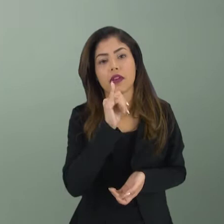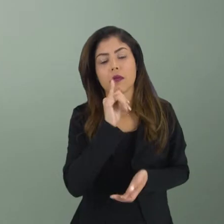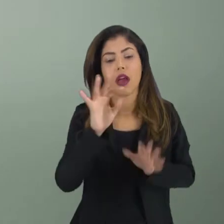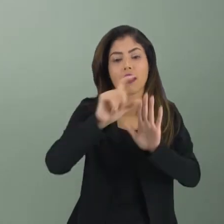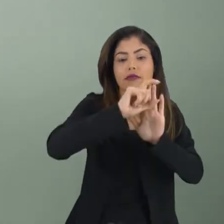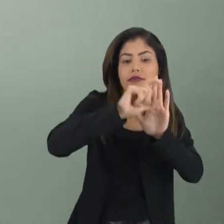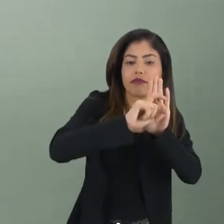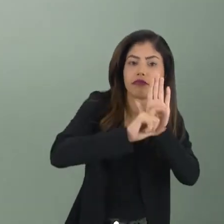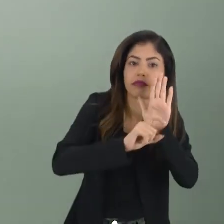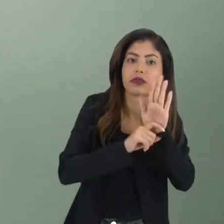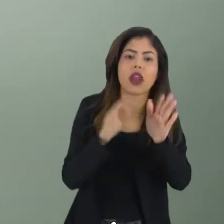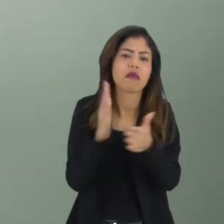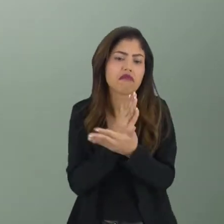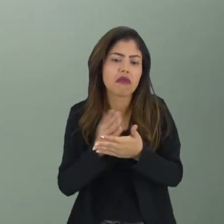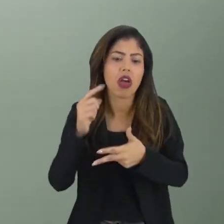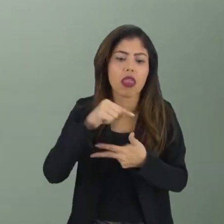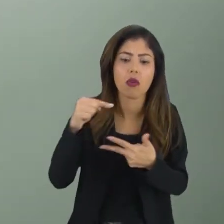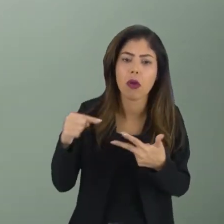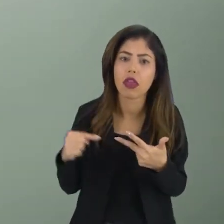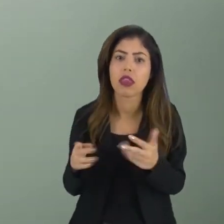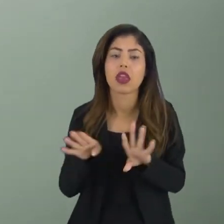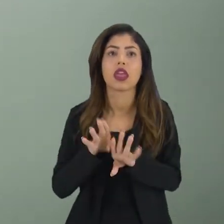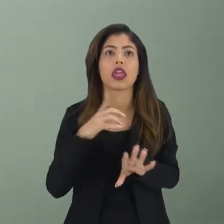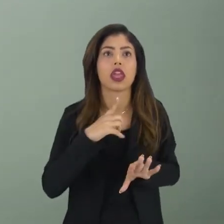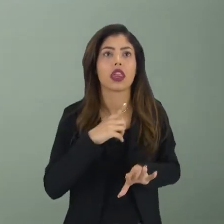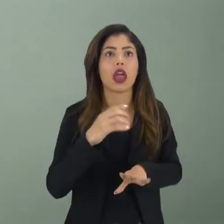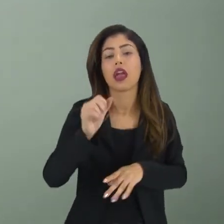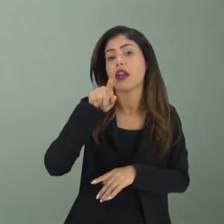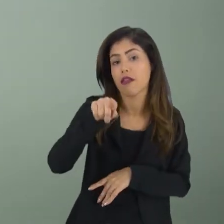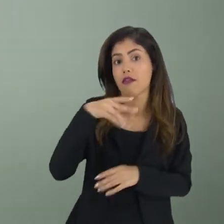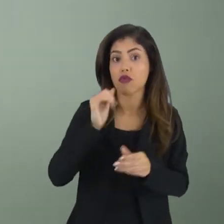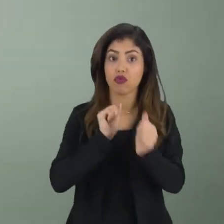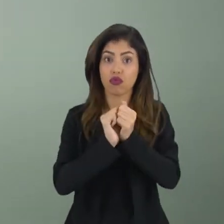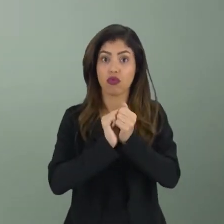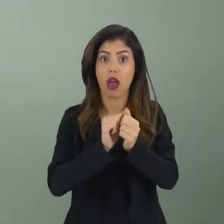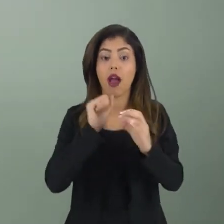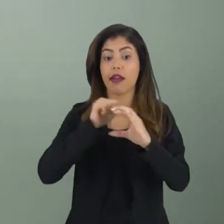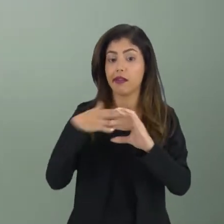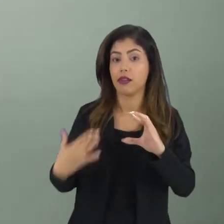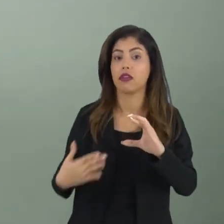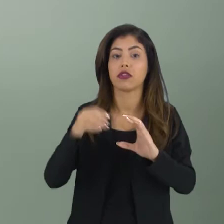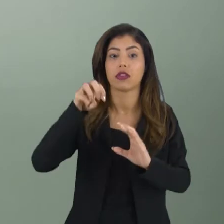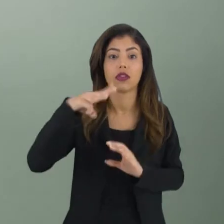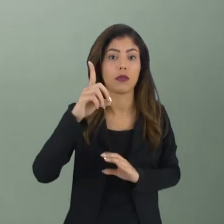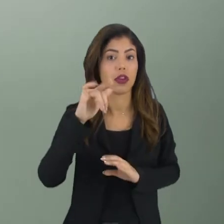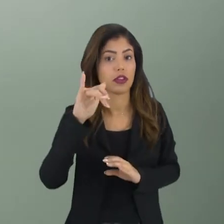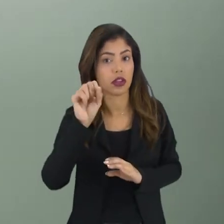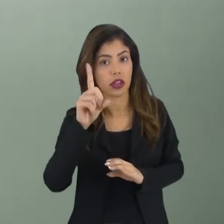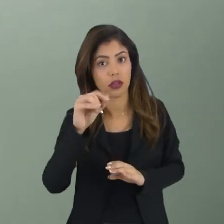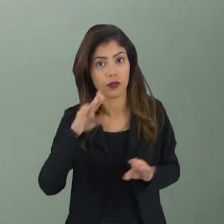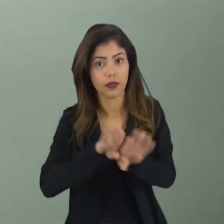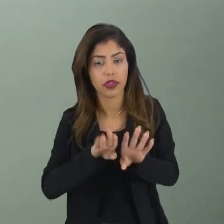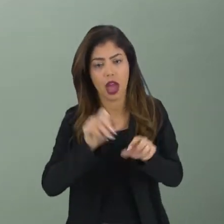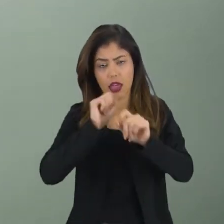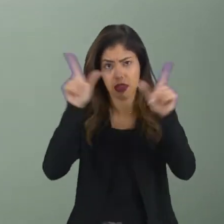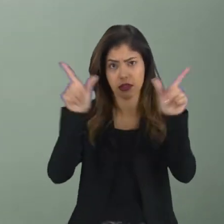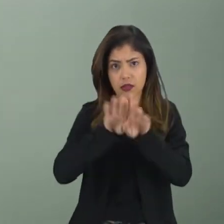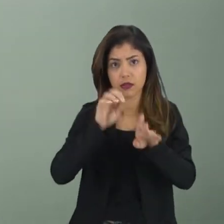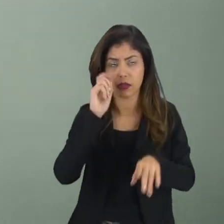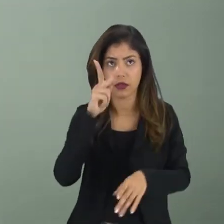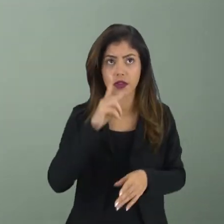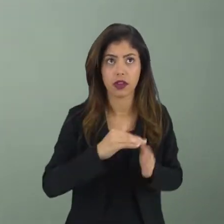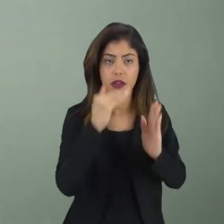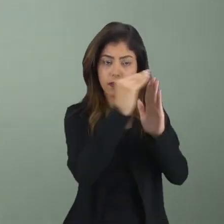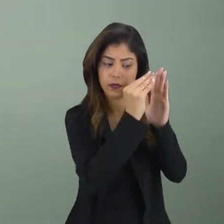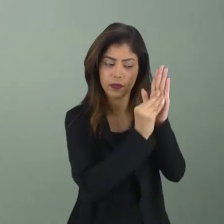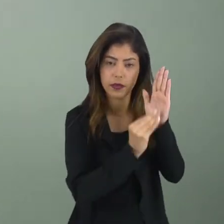trecho da obra, alguma passagem, alguma citação que tem a ver com essas características, e é por isso que você precisa ficar atento. Nós vamos ter ali